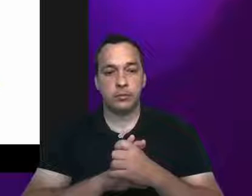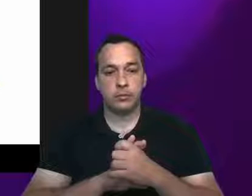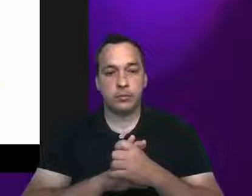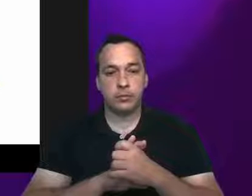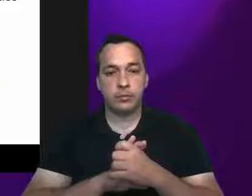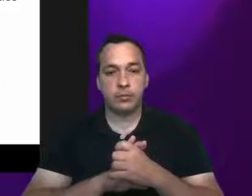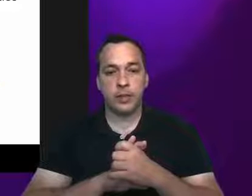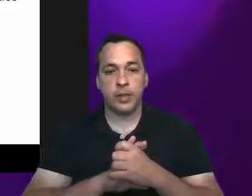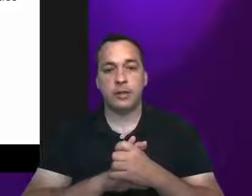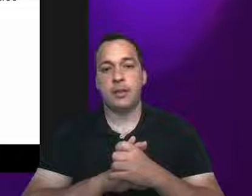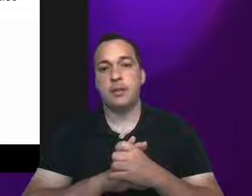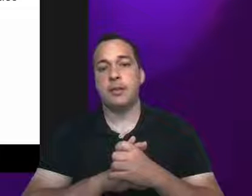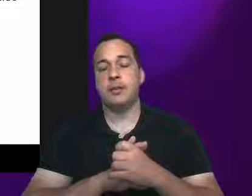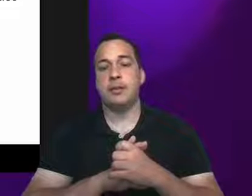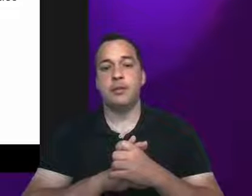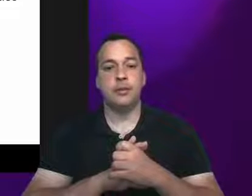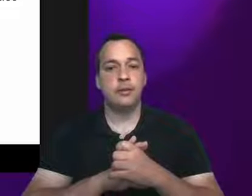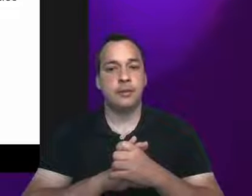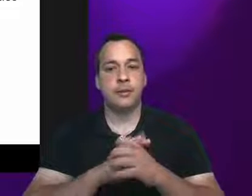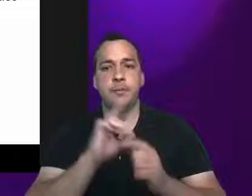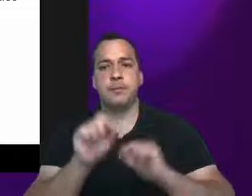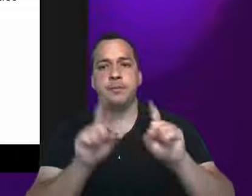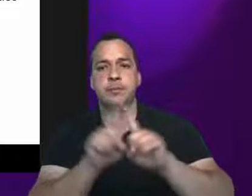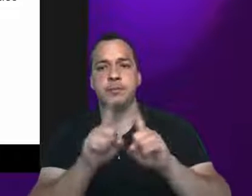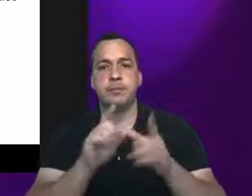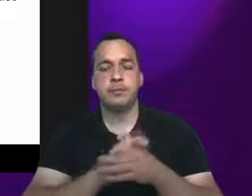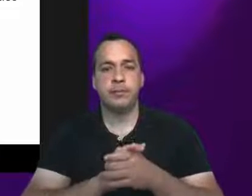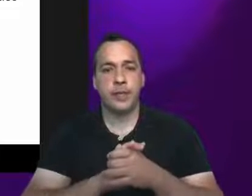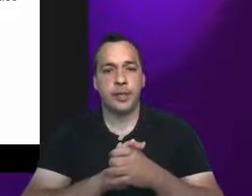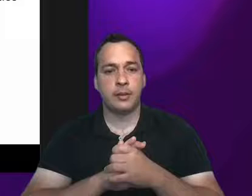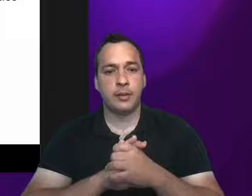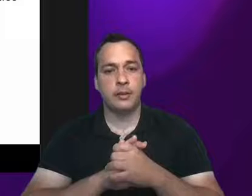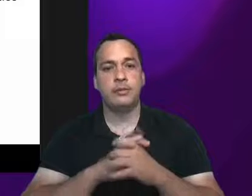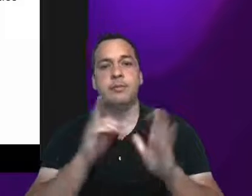substitutiva. Então, essa é uma proposta. Na